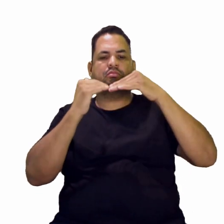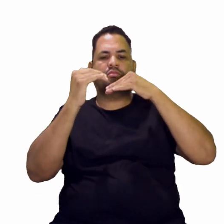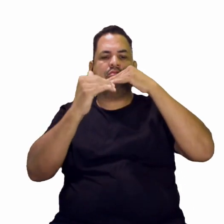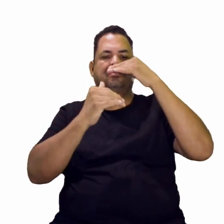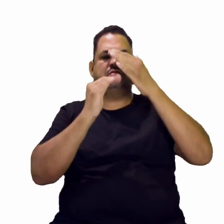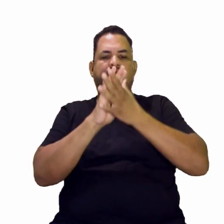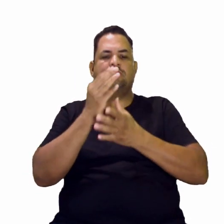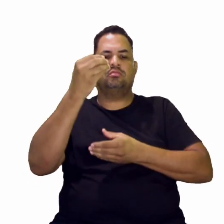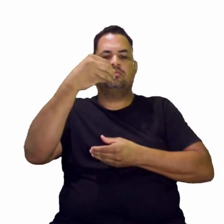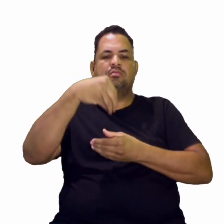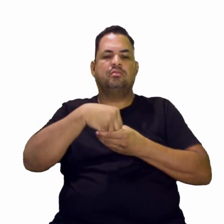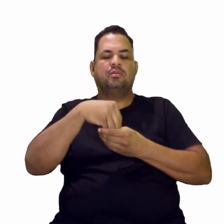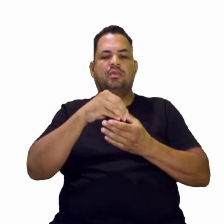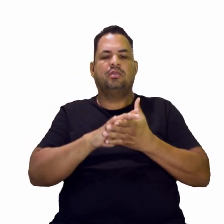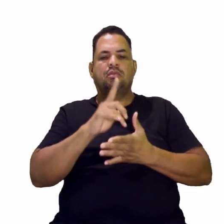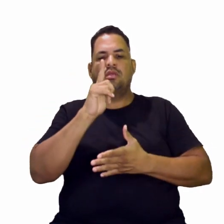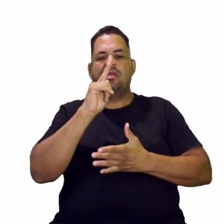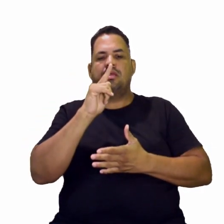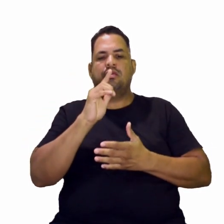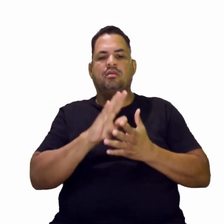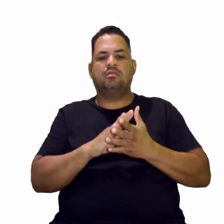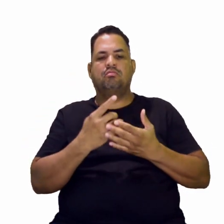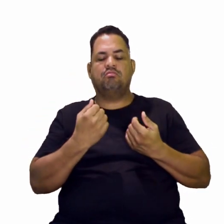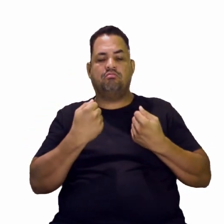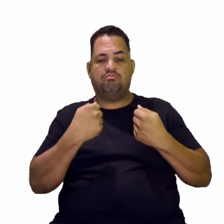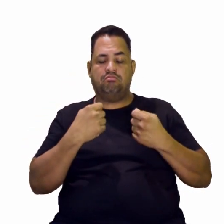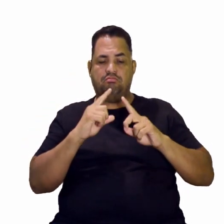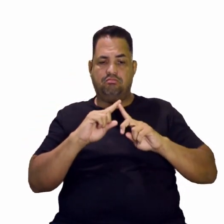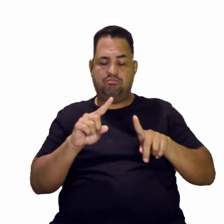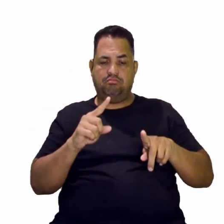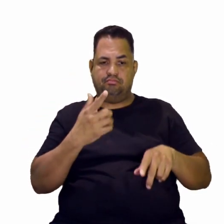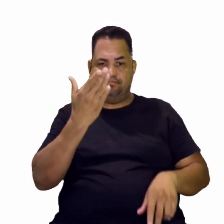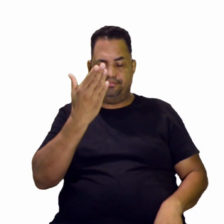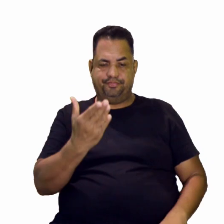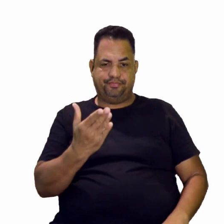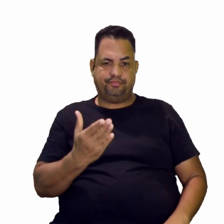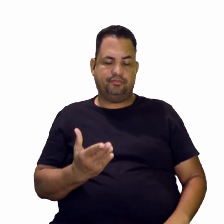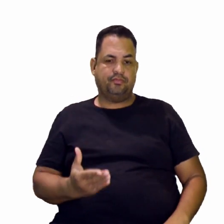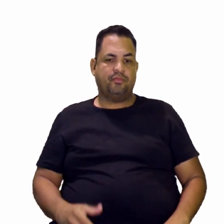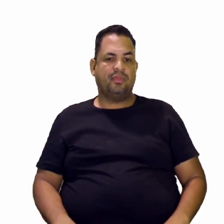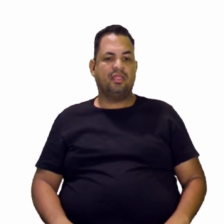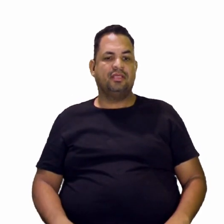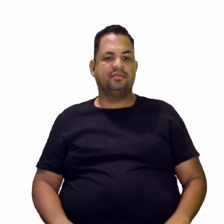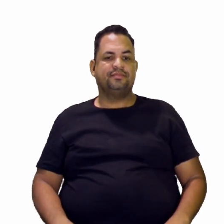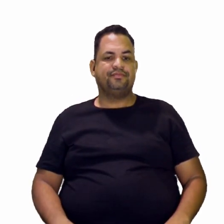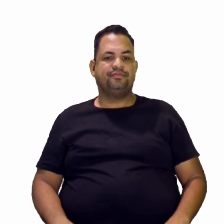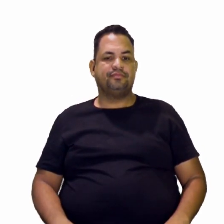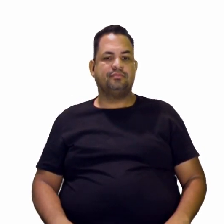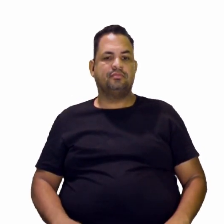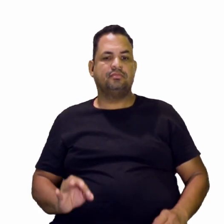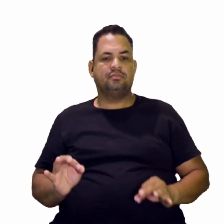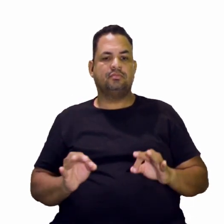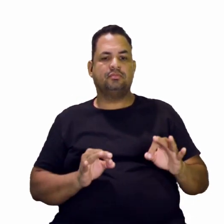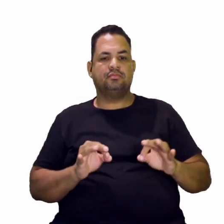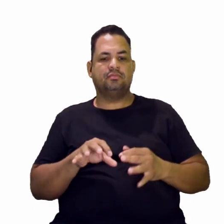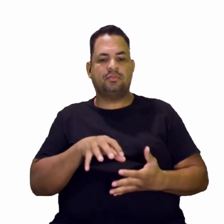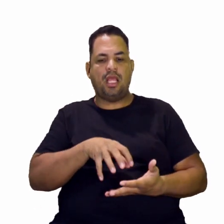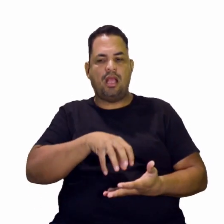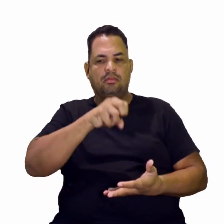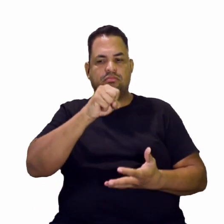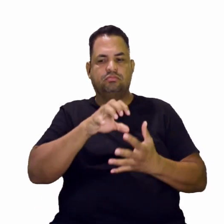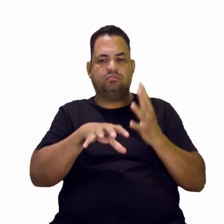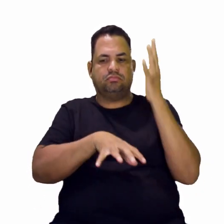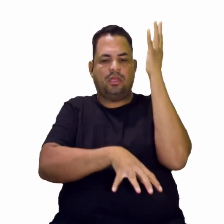se desenvolverem ali no espelho da água. Mas pode ter certeza que, de alguma forma, elas estão retirando o